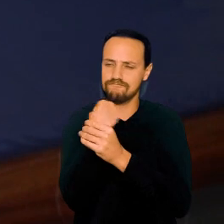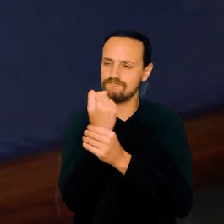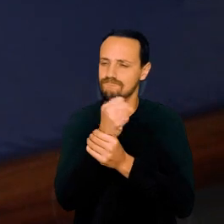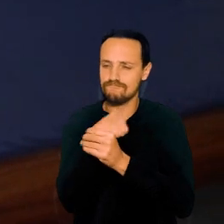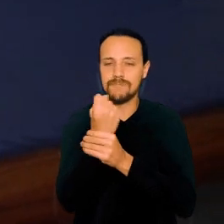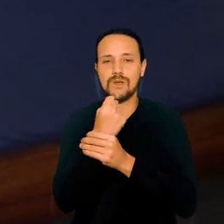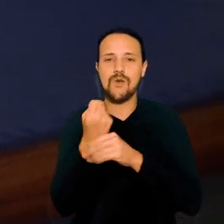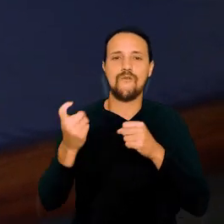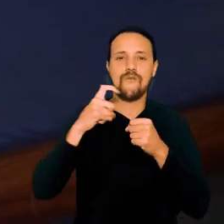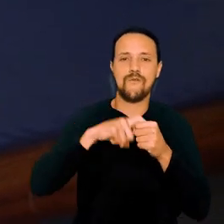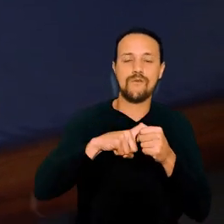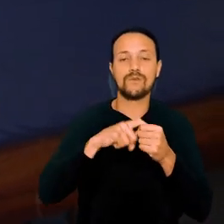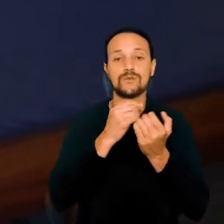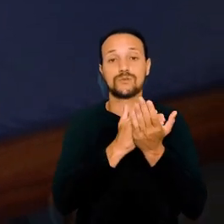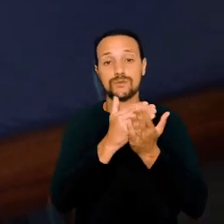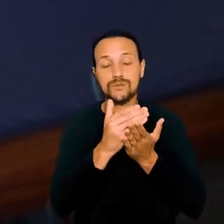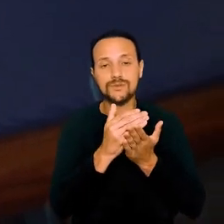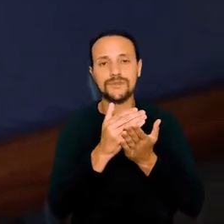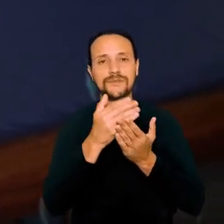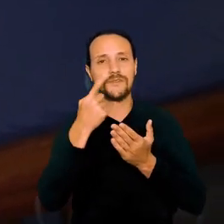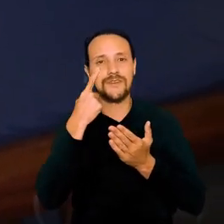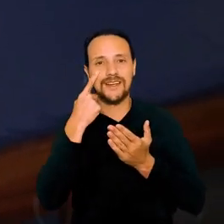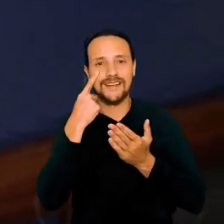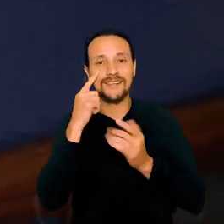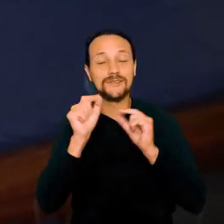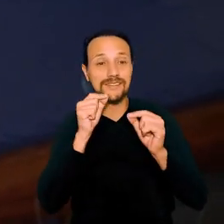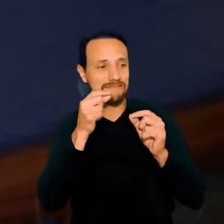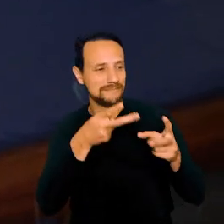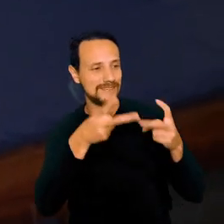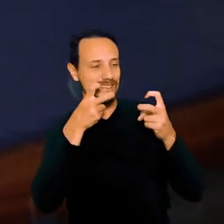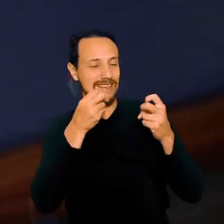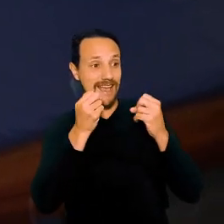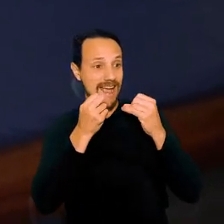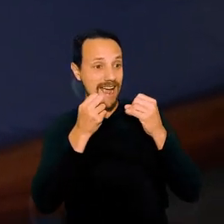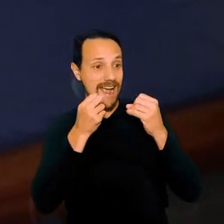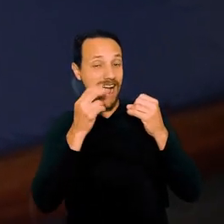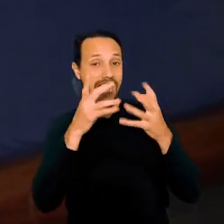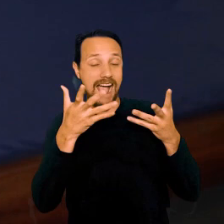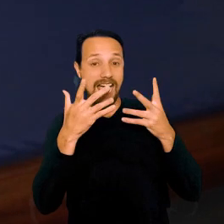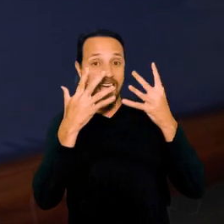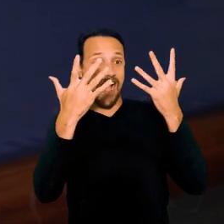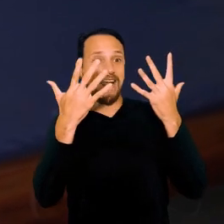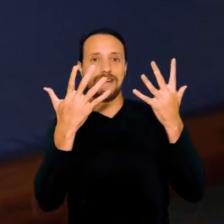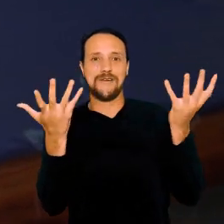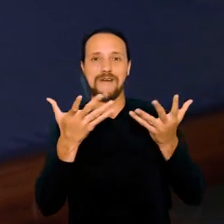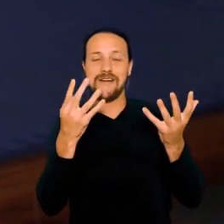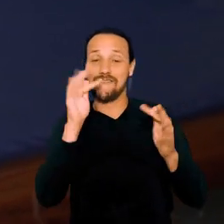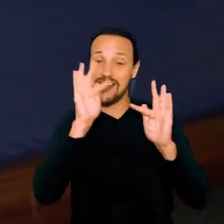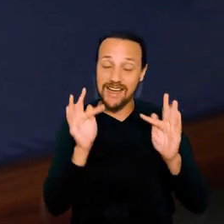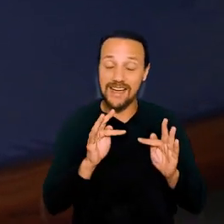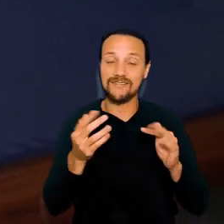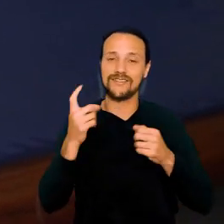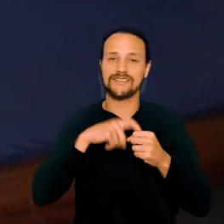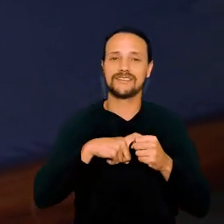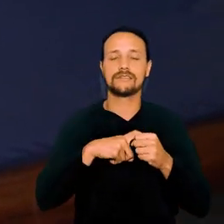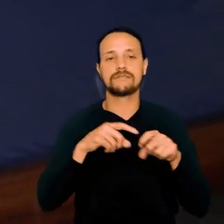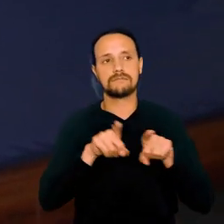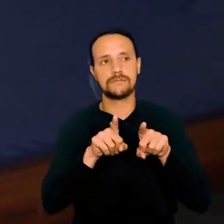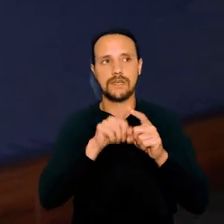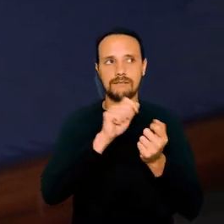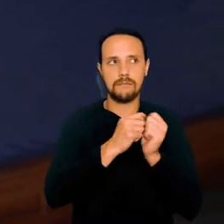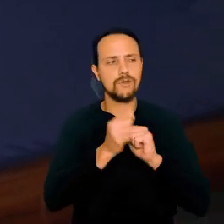trabalhar sozinha, né, ser independente, comer sozinha, trocar de roupa, então ela vai precisar de um terapeuta ocupacional